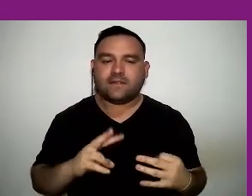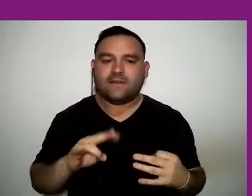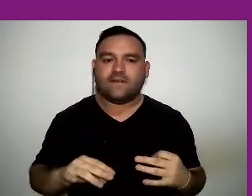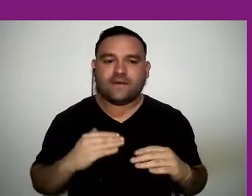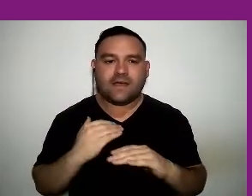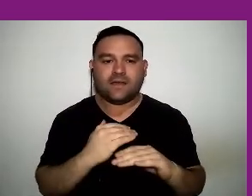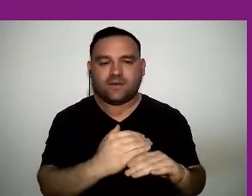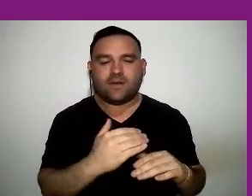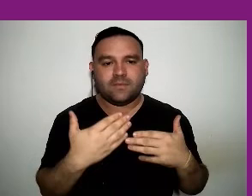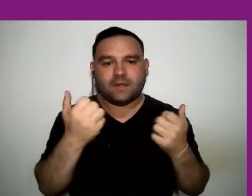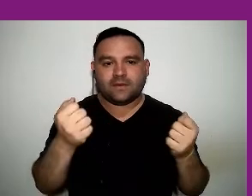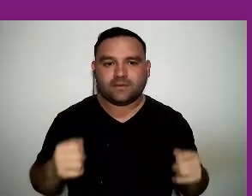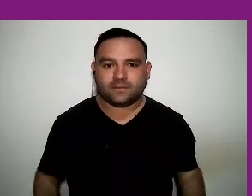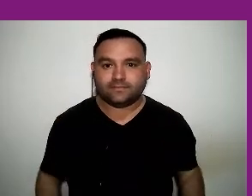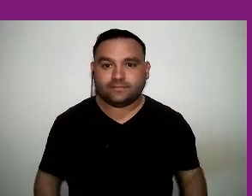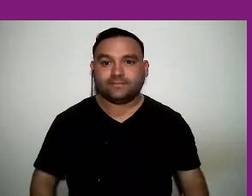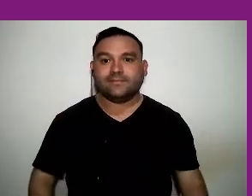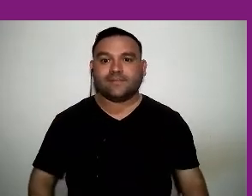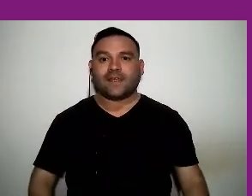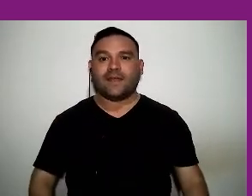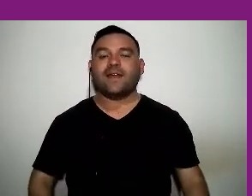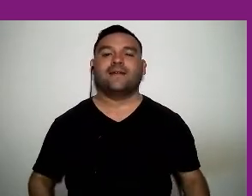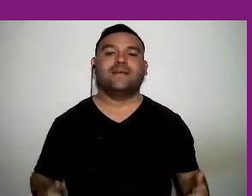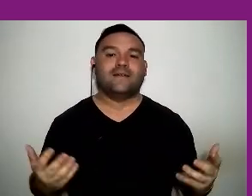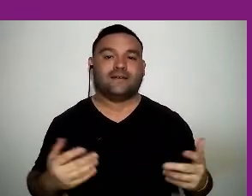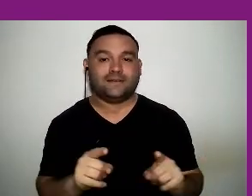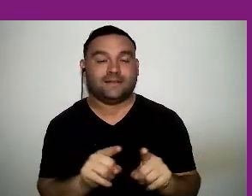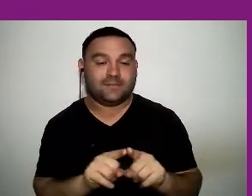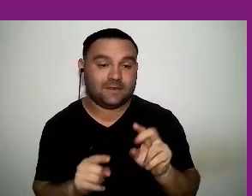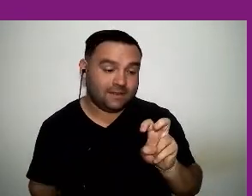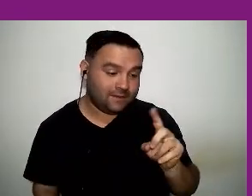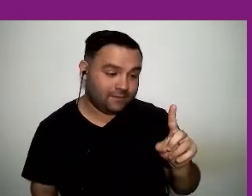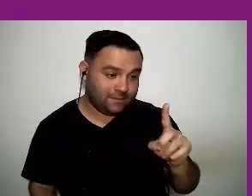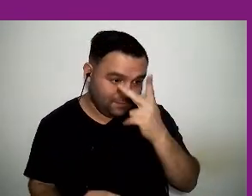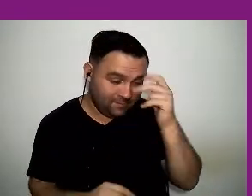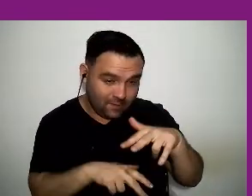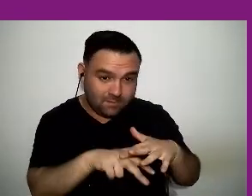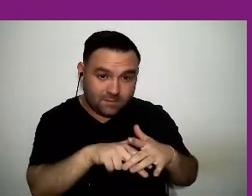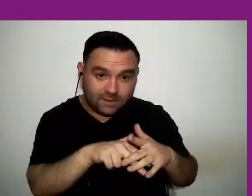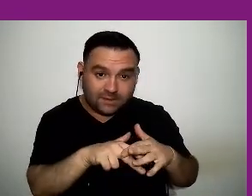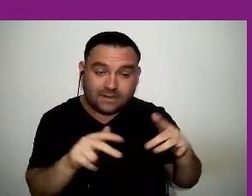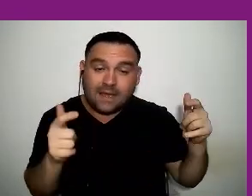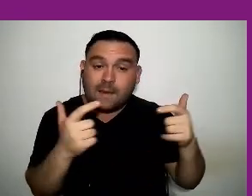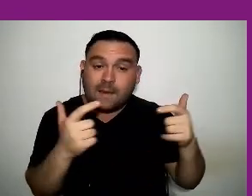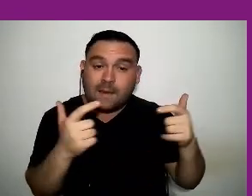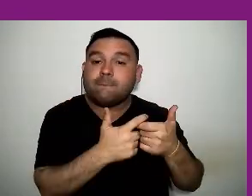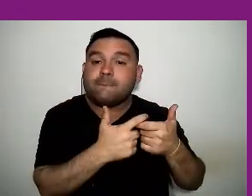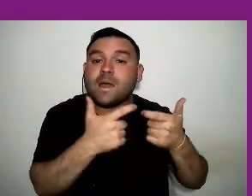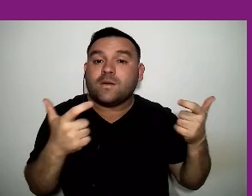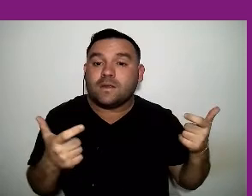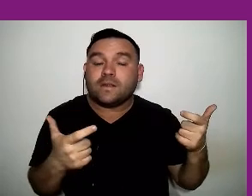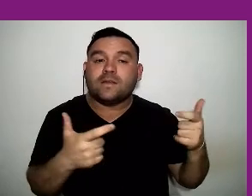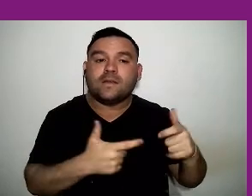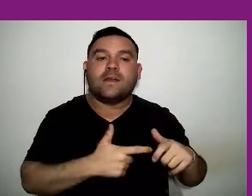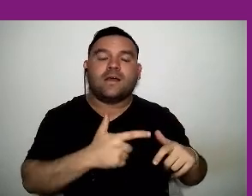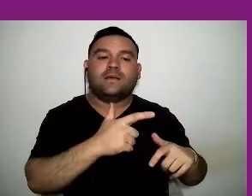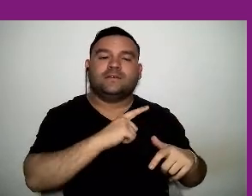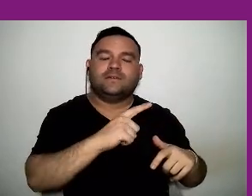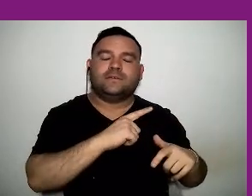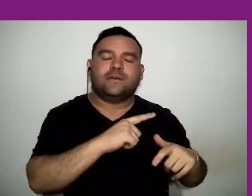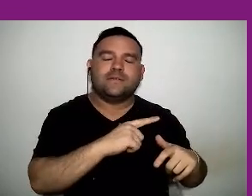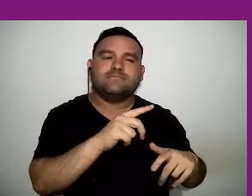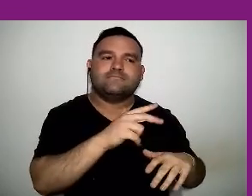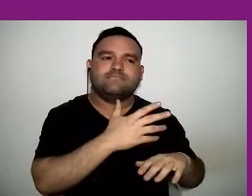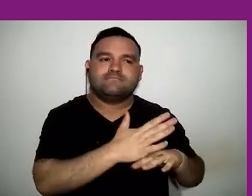vai ficar melhor. Então aqui a mediana, né, desses 51 pacientes, você vê que a maior parte recruta, e quando